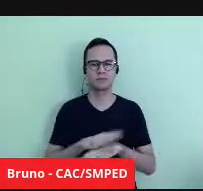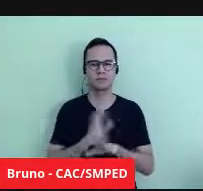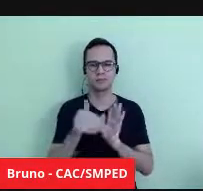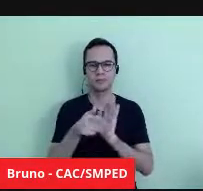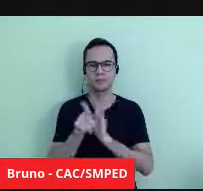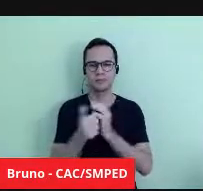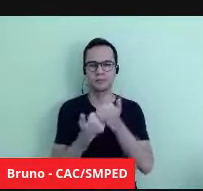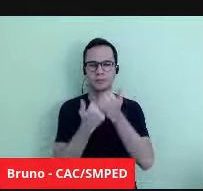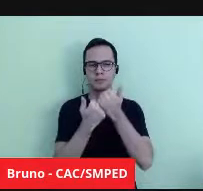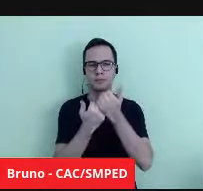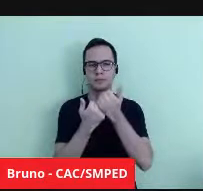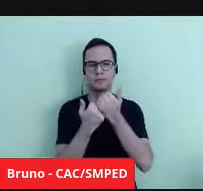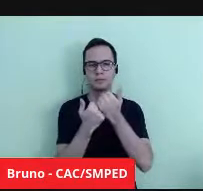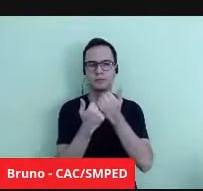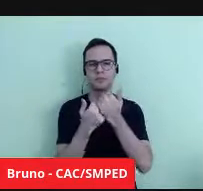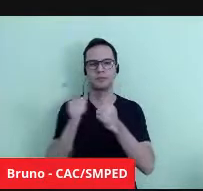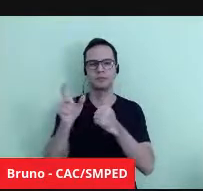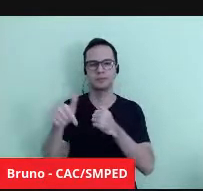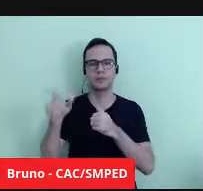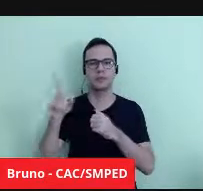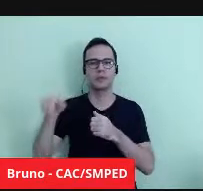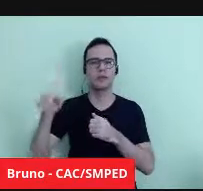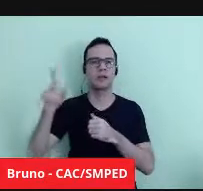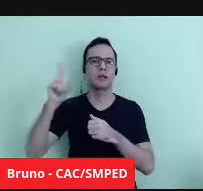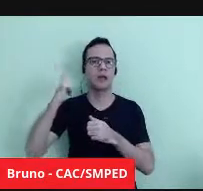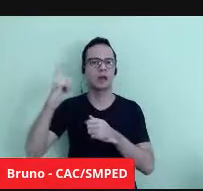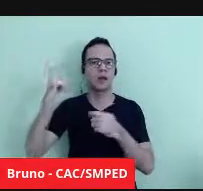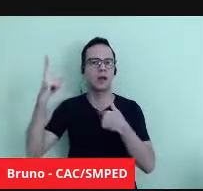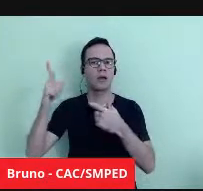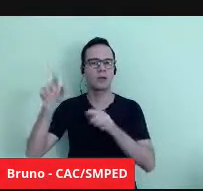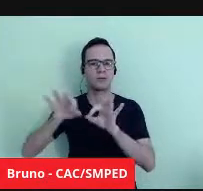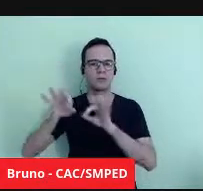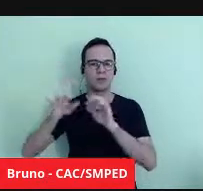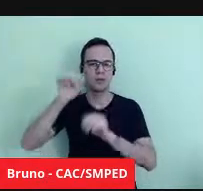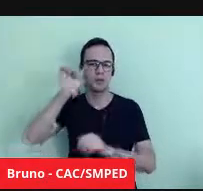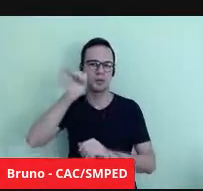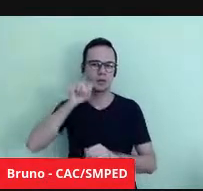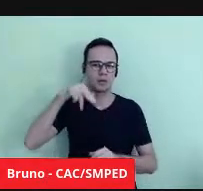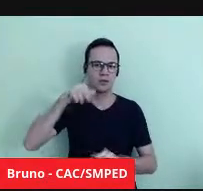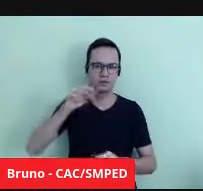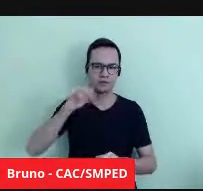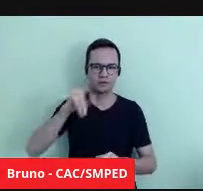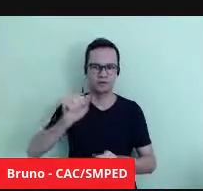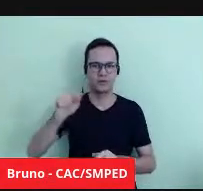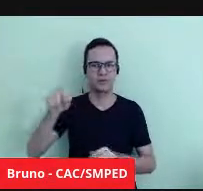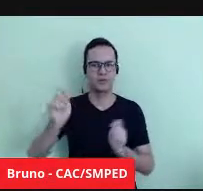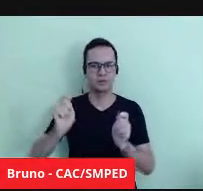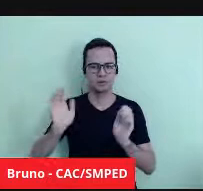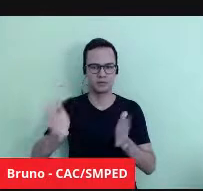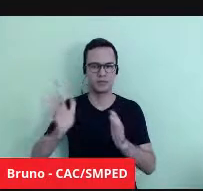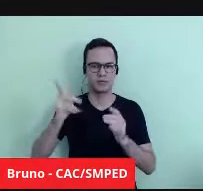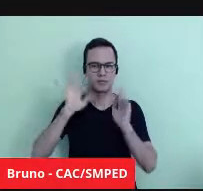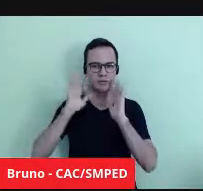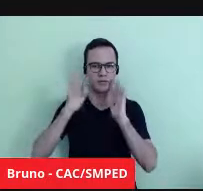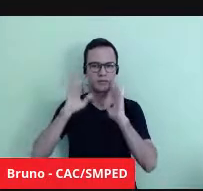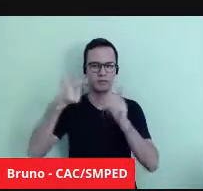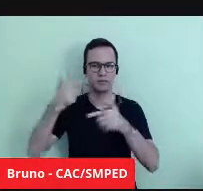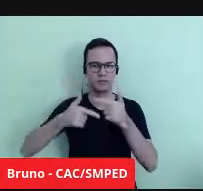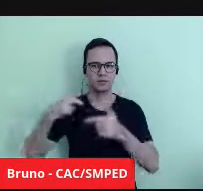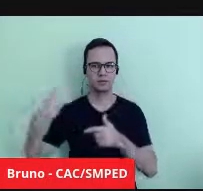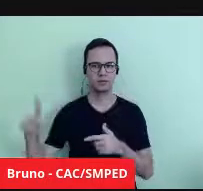apoiado pelo audioguia que foi feito pela Natália Malo também, que é uma roteirista que já pensa nos seus